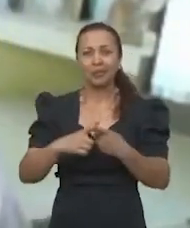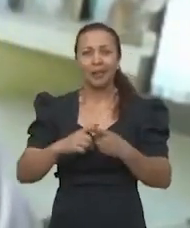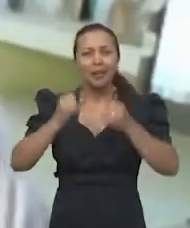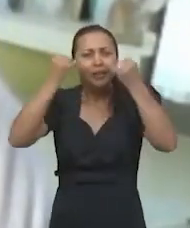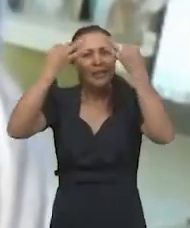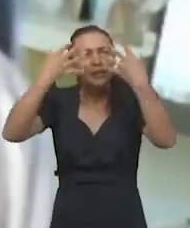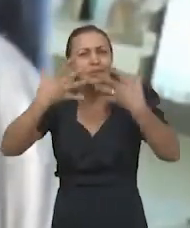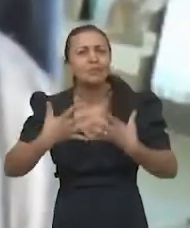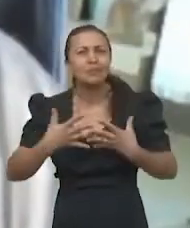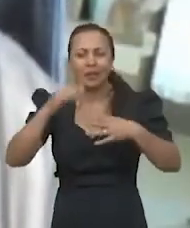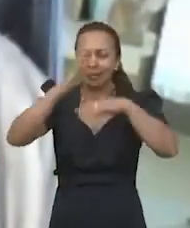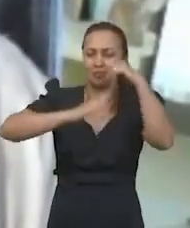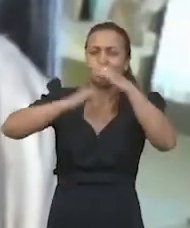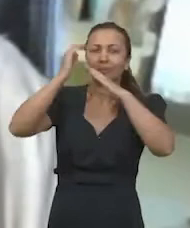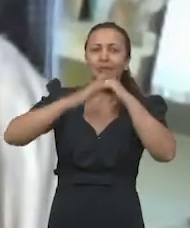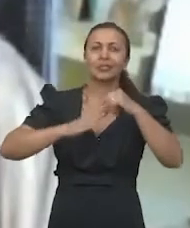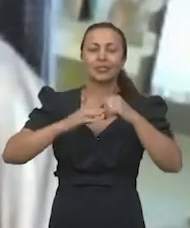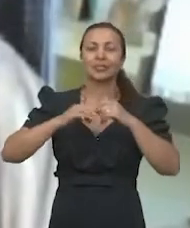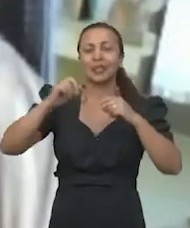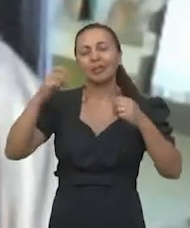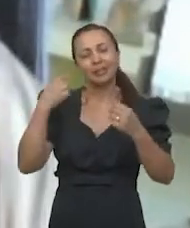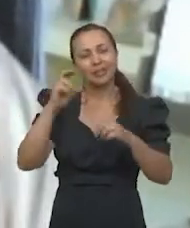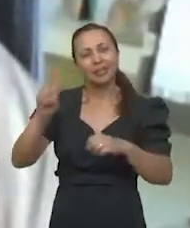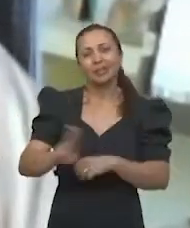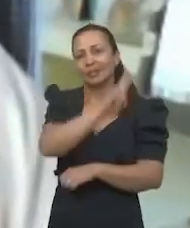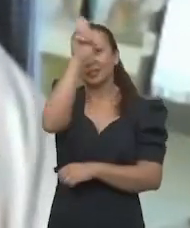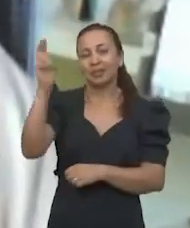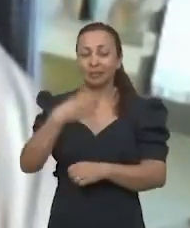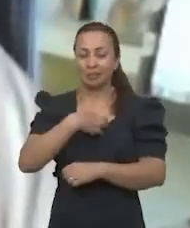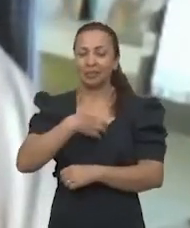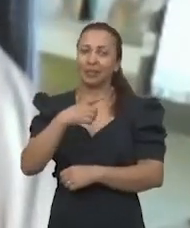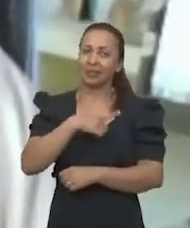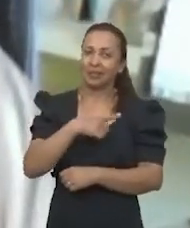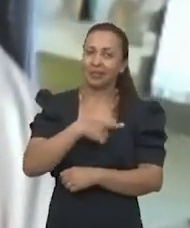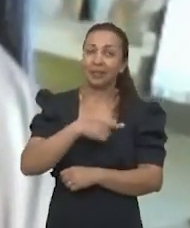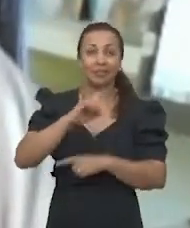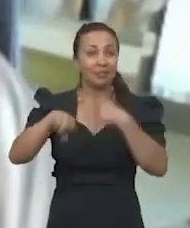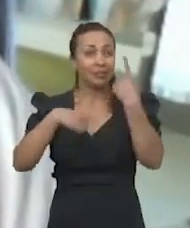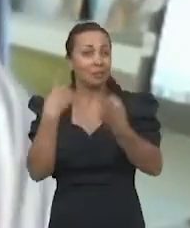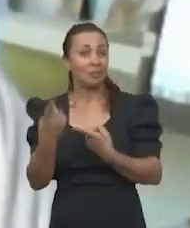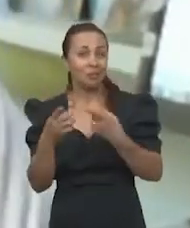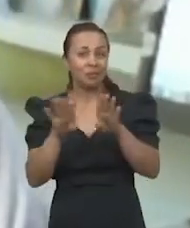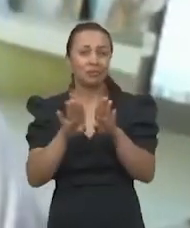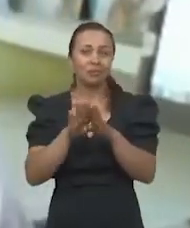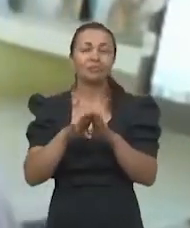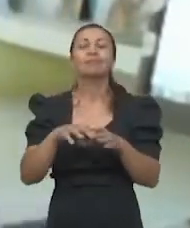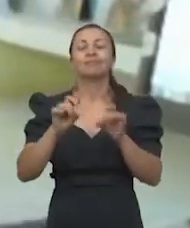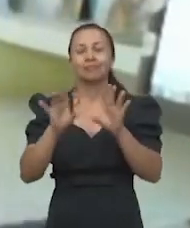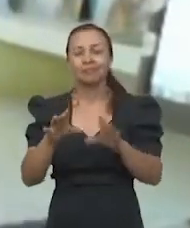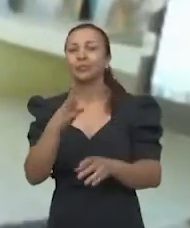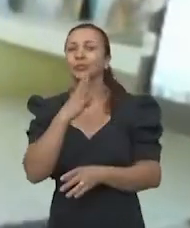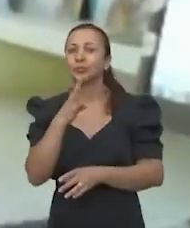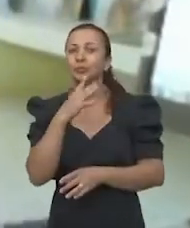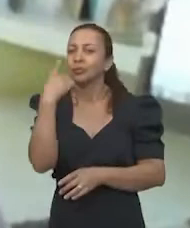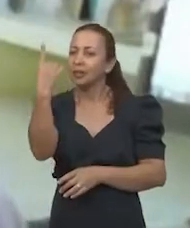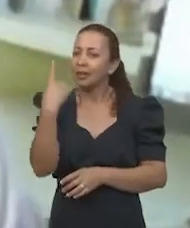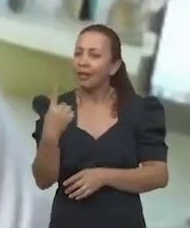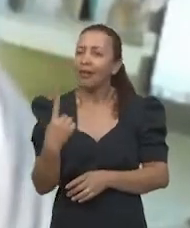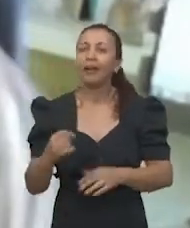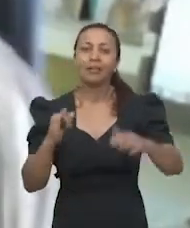explicita essa produção acadêmica que é feita em todas as universidades baianas, e segundo, permite a gente conhecer o que